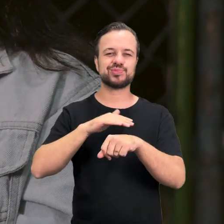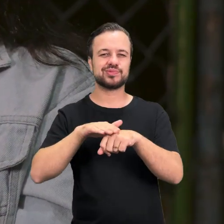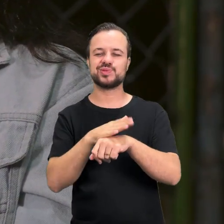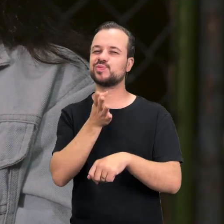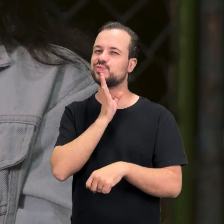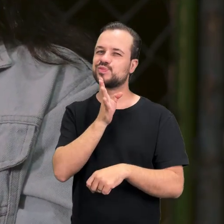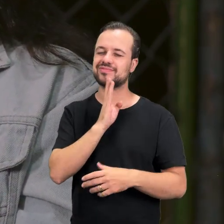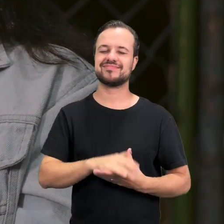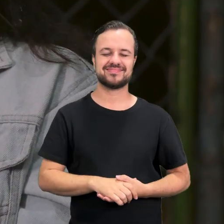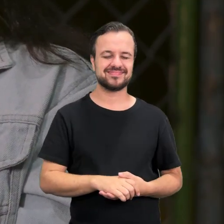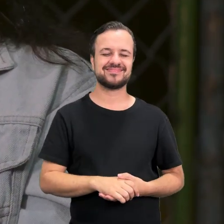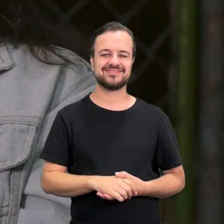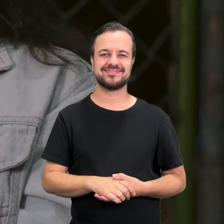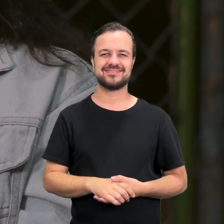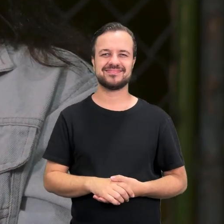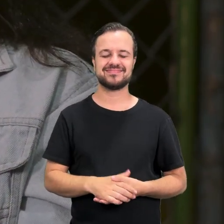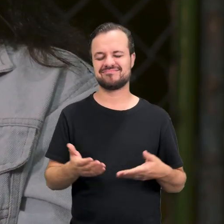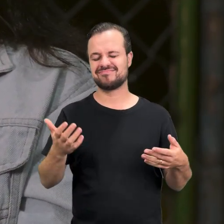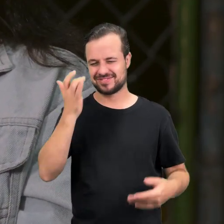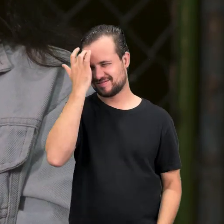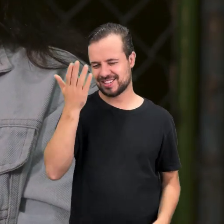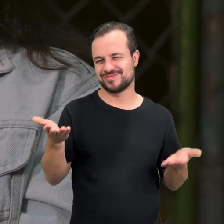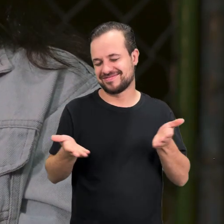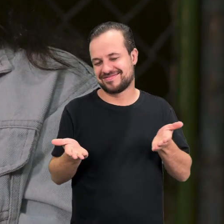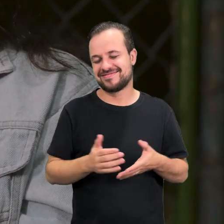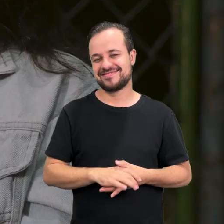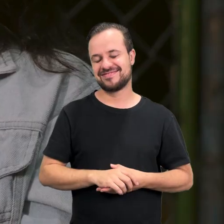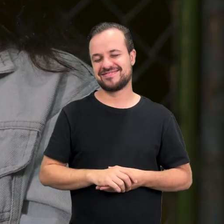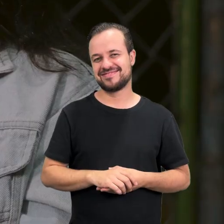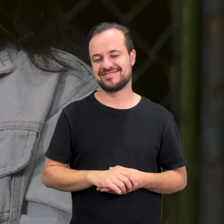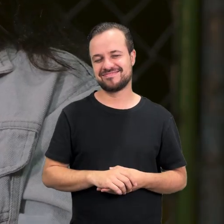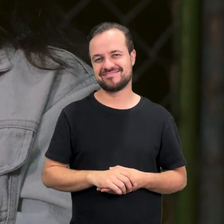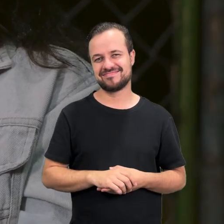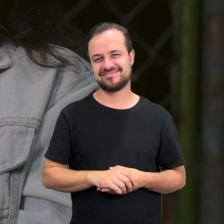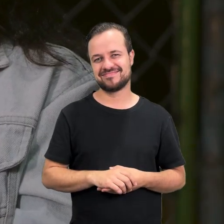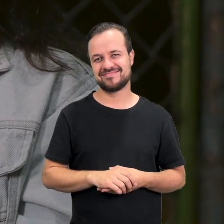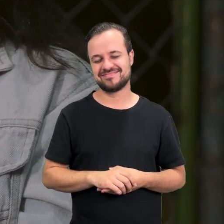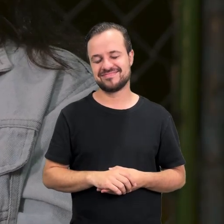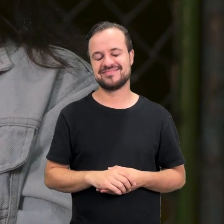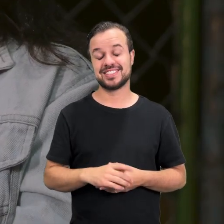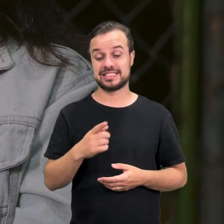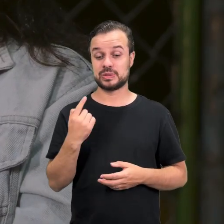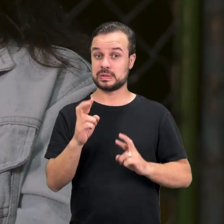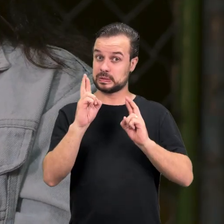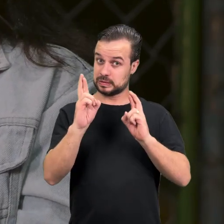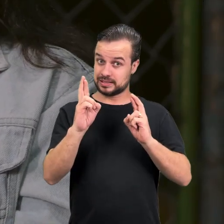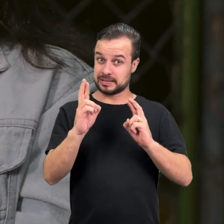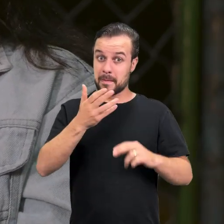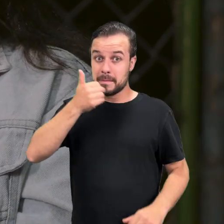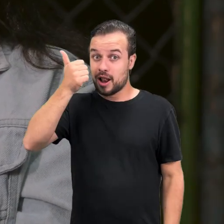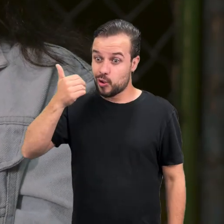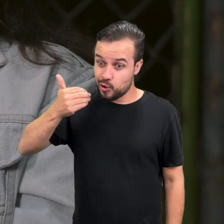conhece. E agora tá muito mais fácil, né? Do que antigamente, assim. E a gente esperamos que melhore